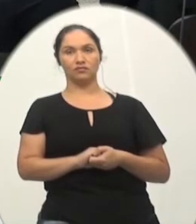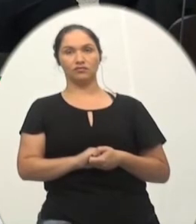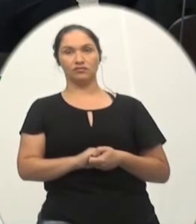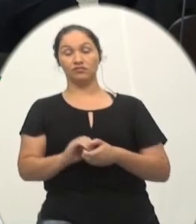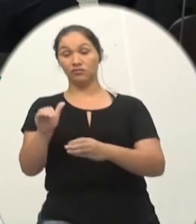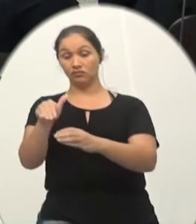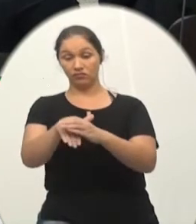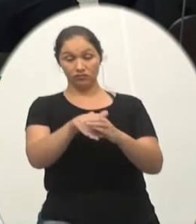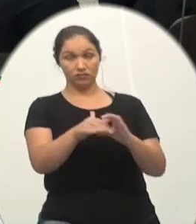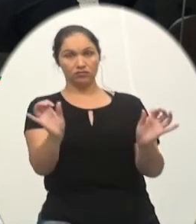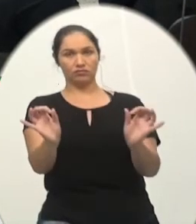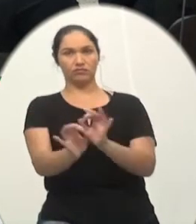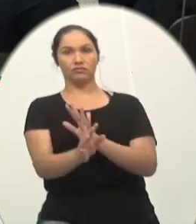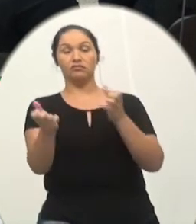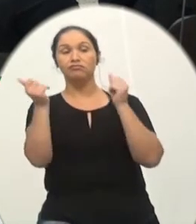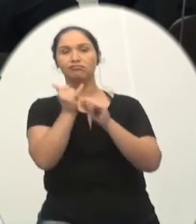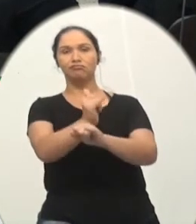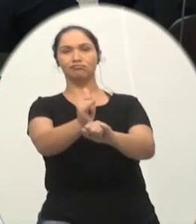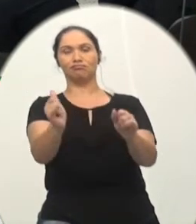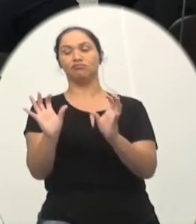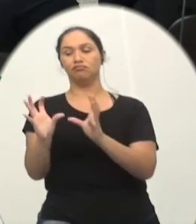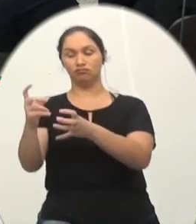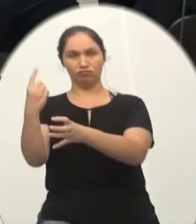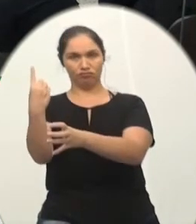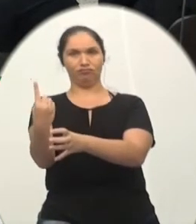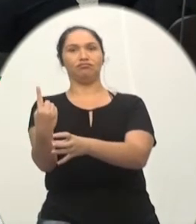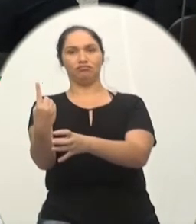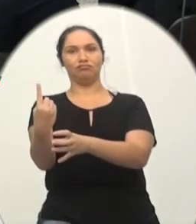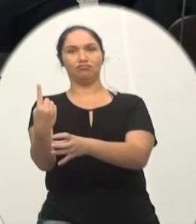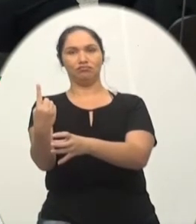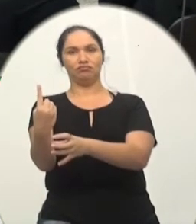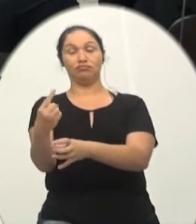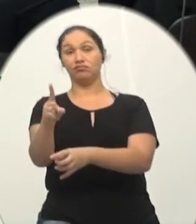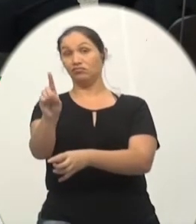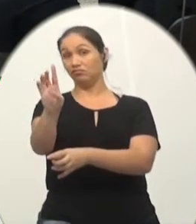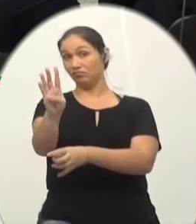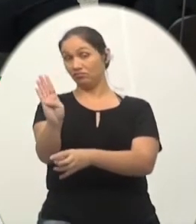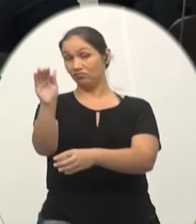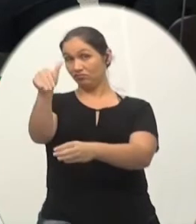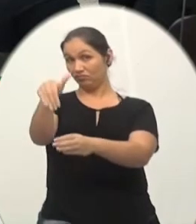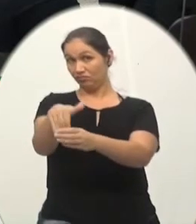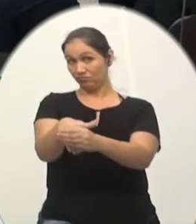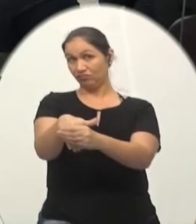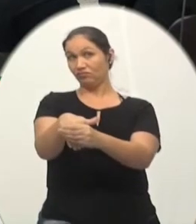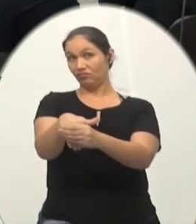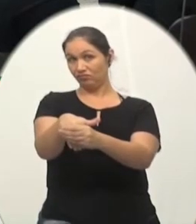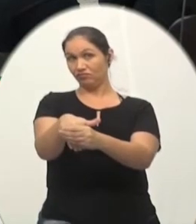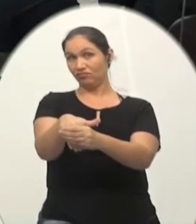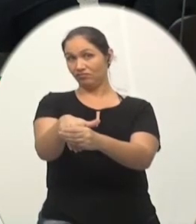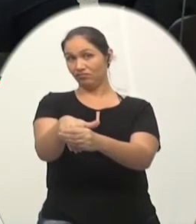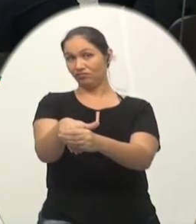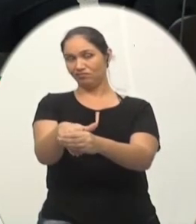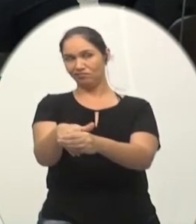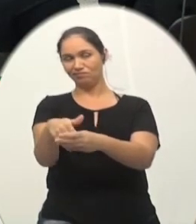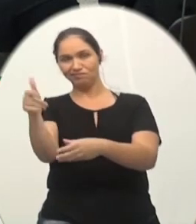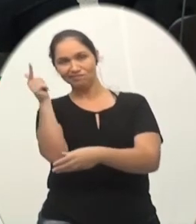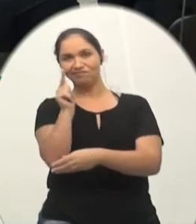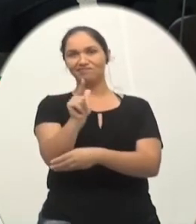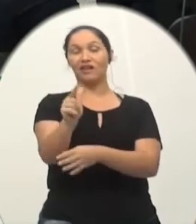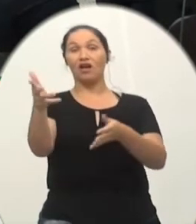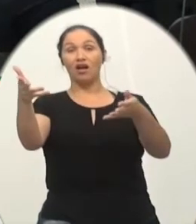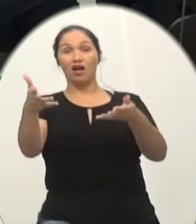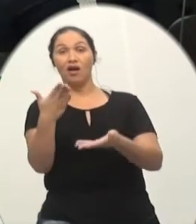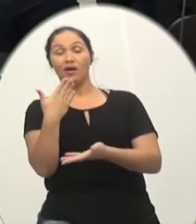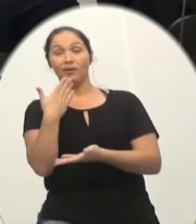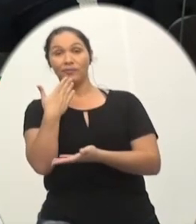Terminada a votação, declaro eleita a chapa 1, com 14 votos favoráveis. Convido